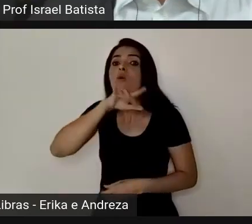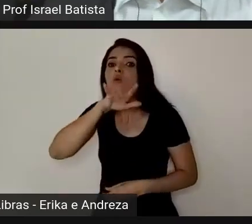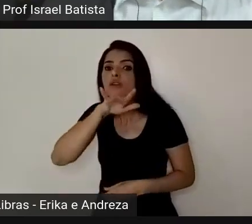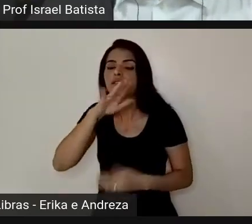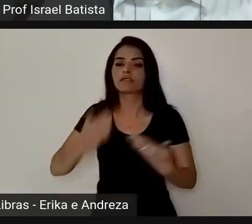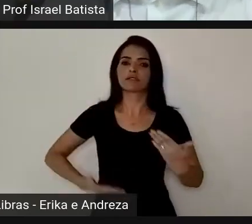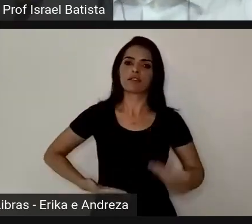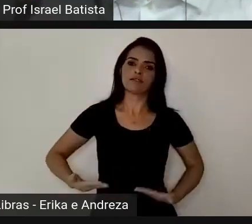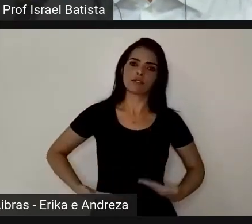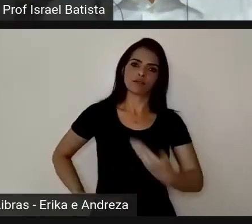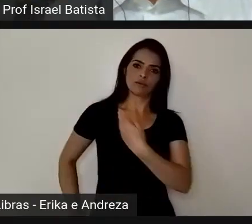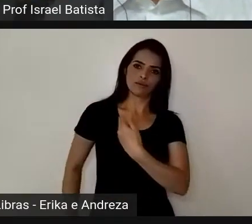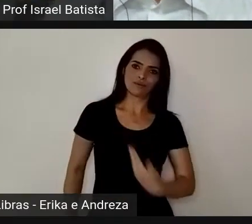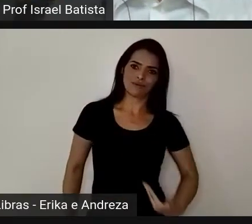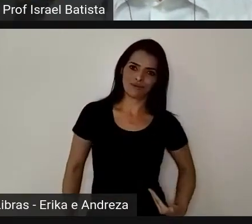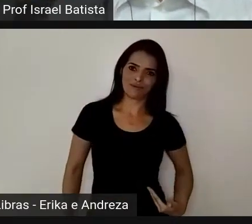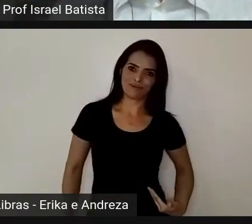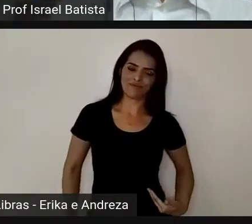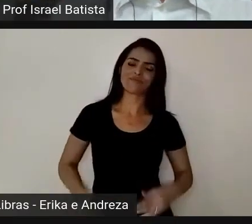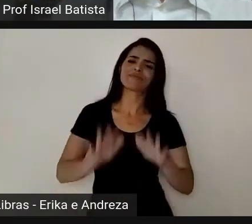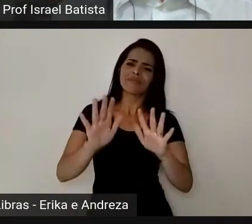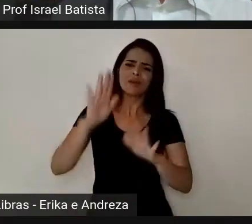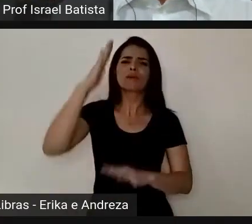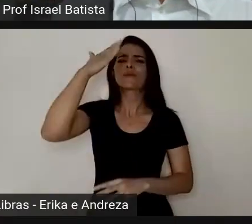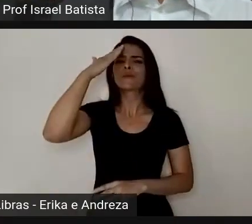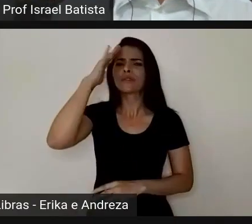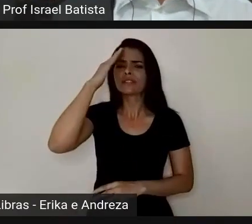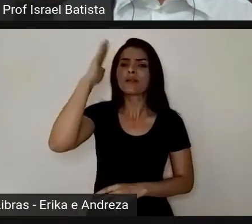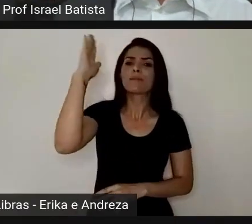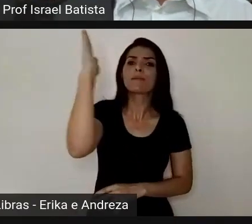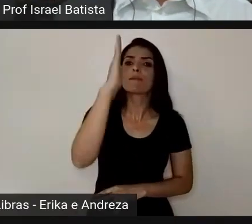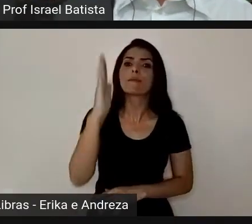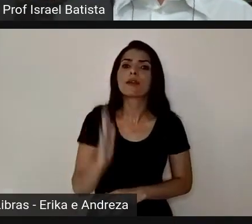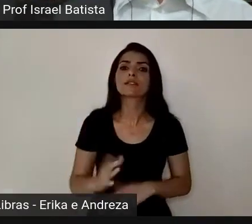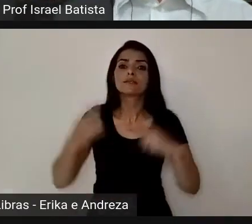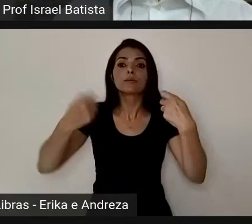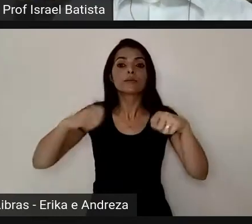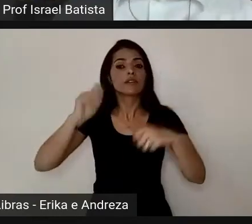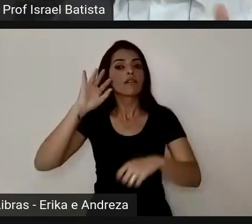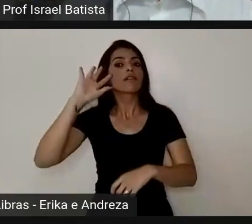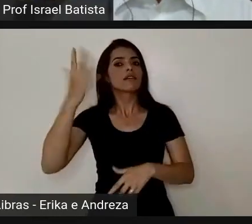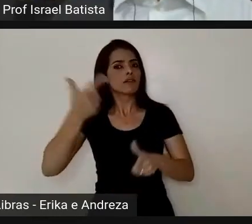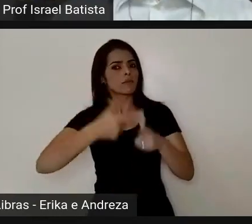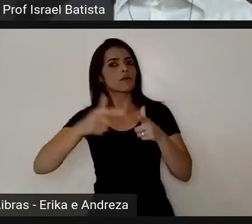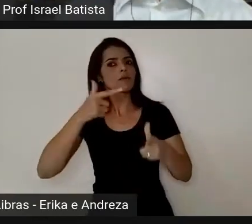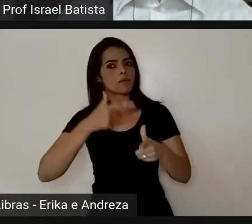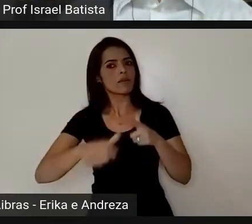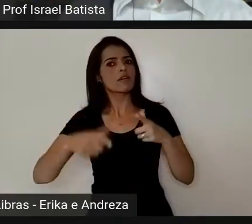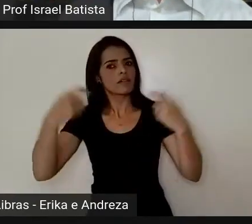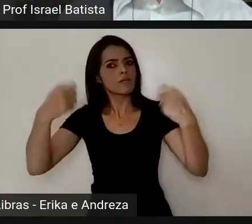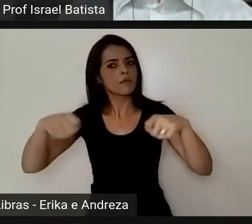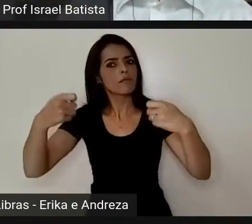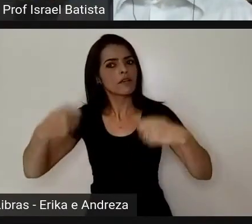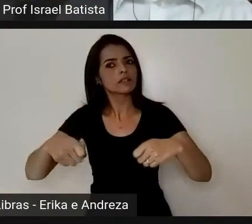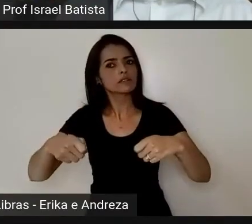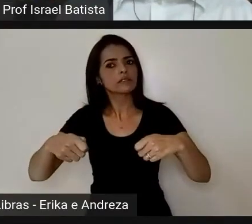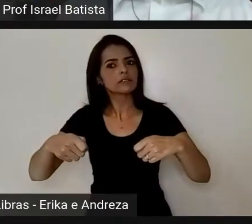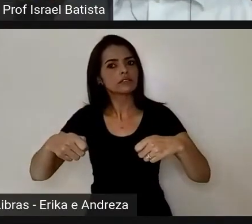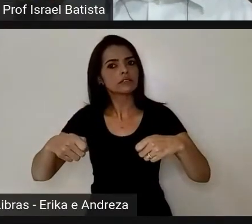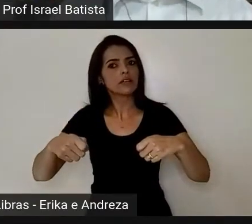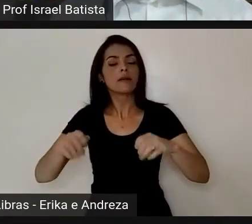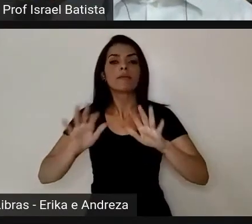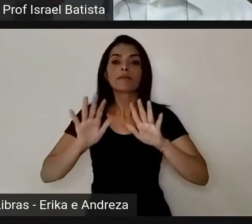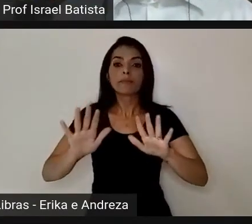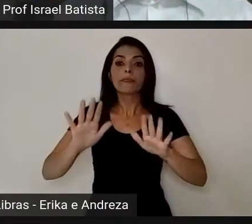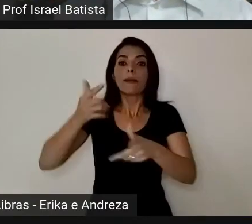público. Eu entendo que o Brasil precisa resolver seus problemas e precisa encarar esses problemas. E